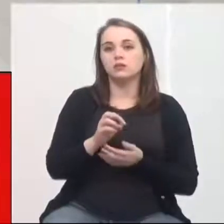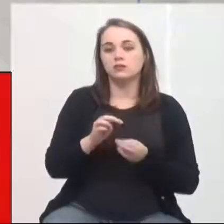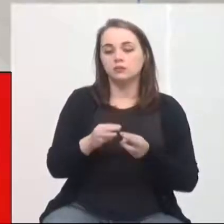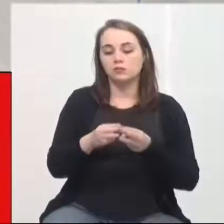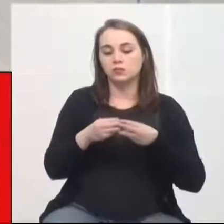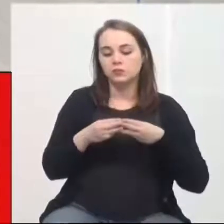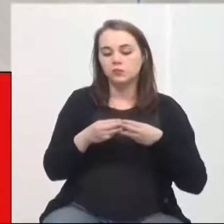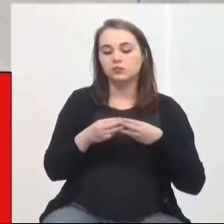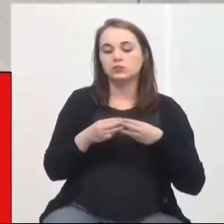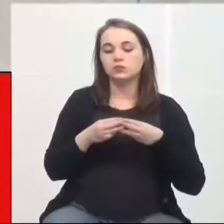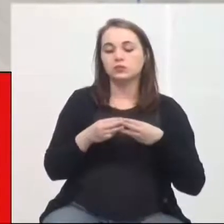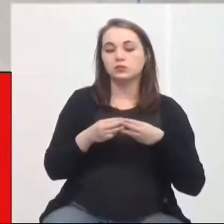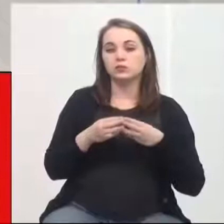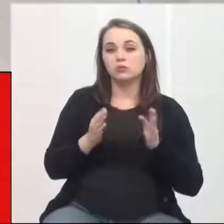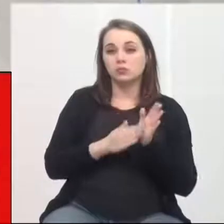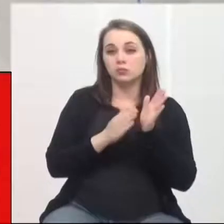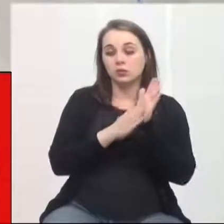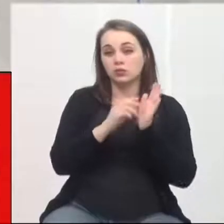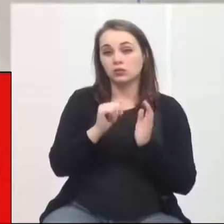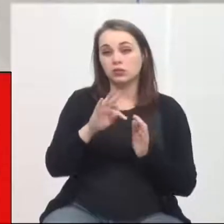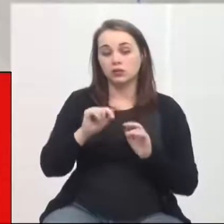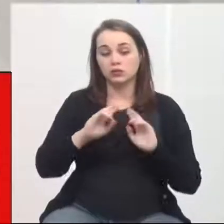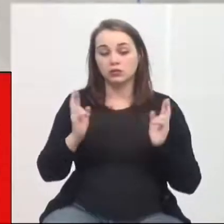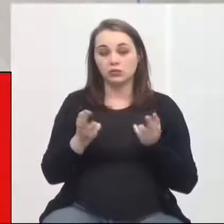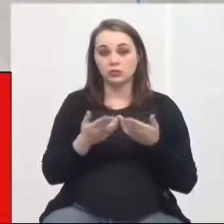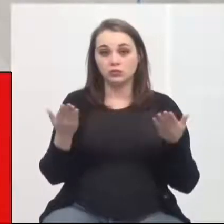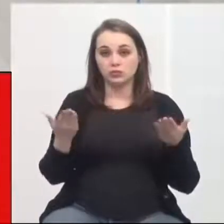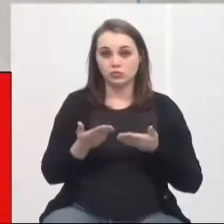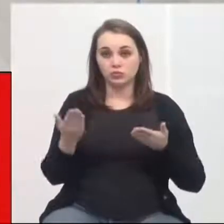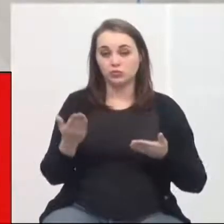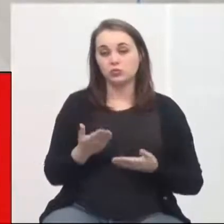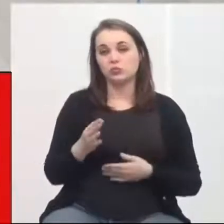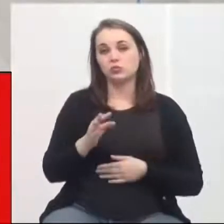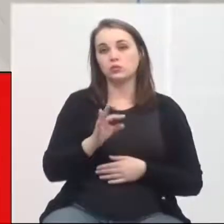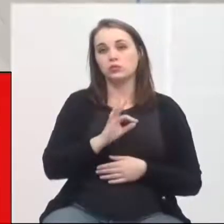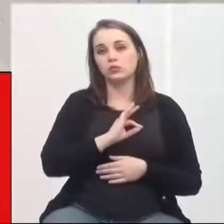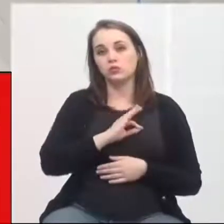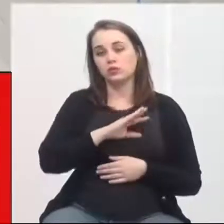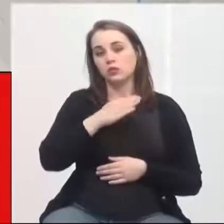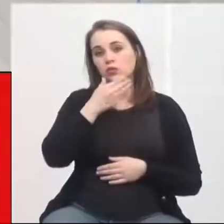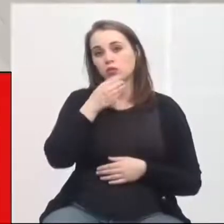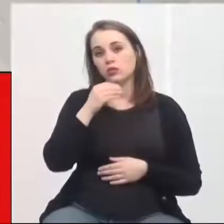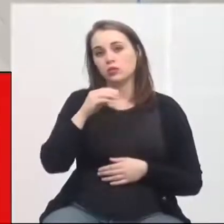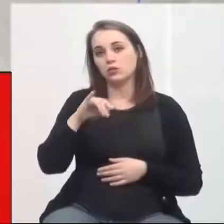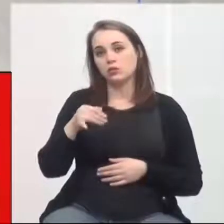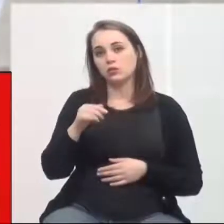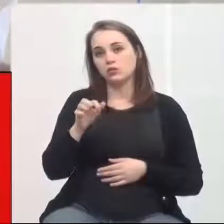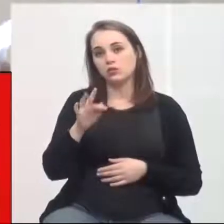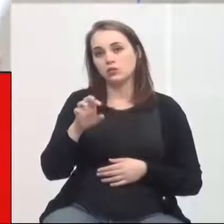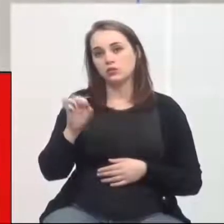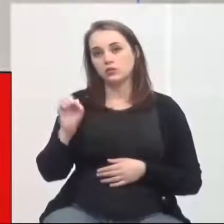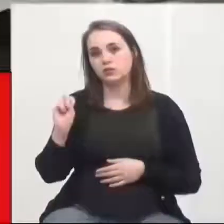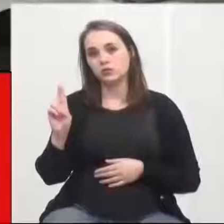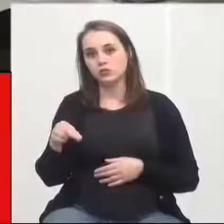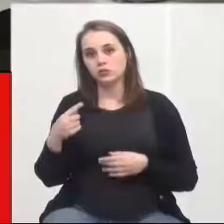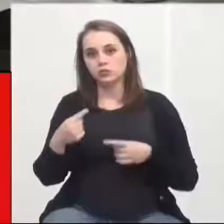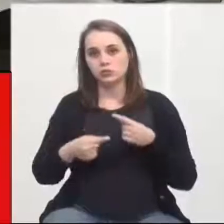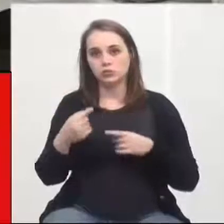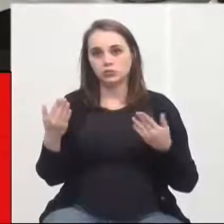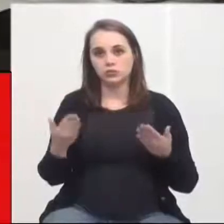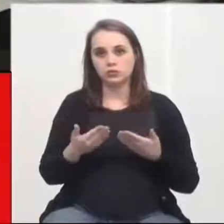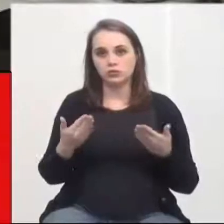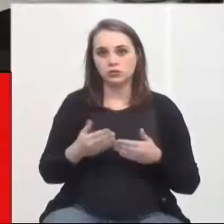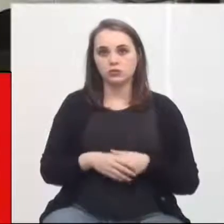e que fique constado na ata desta sessão legislativa, moção de aplauso, enviando-lhe cópia com os nossos cumprimentos. A moção está em discussão.